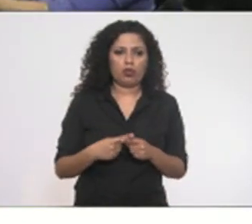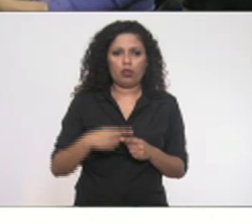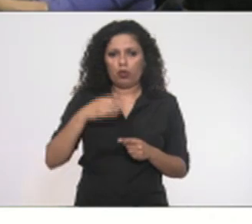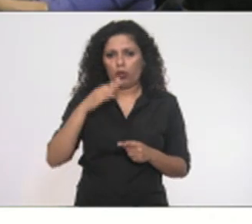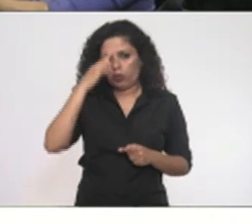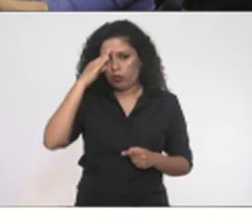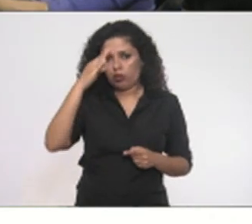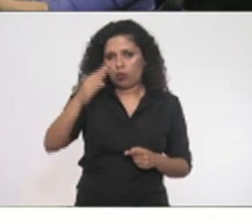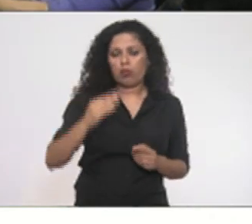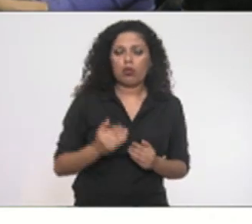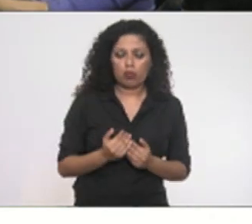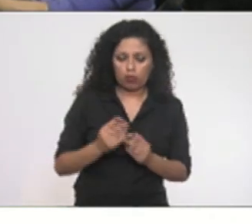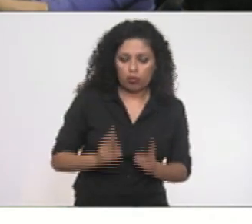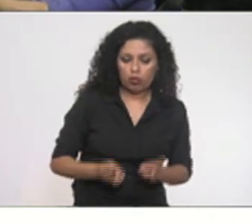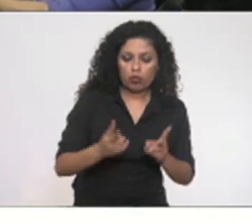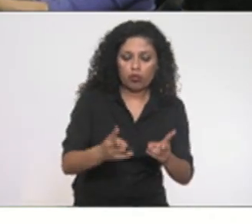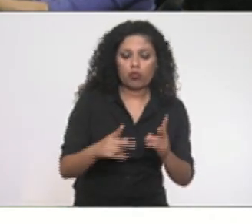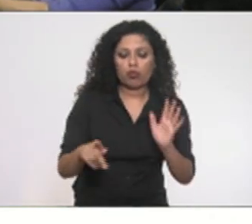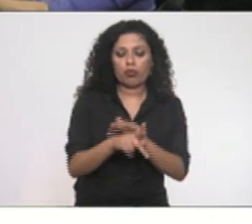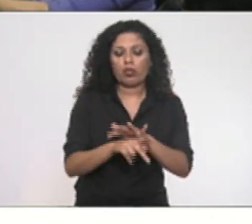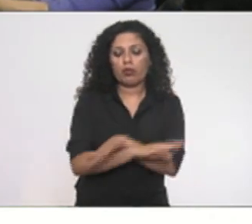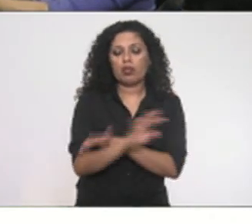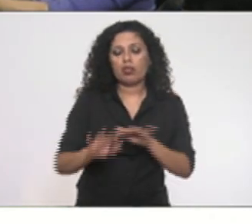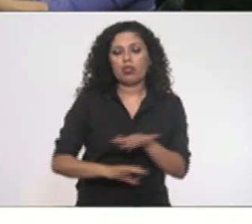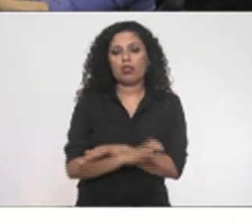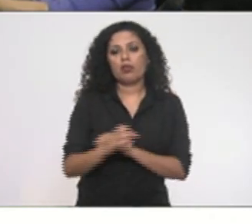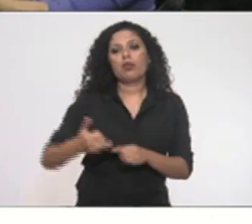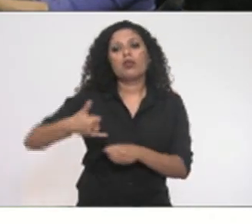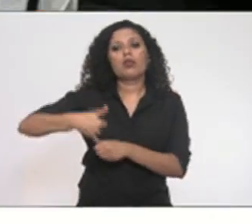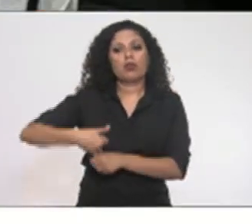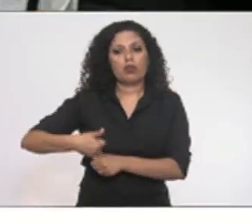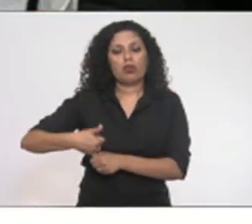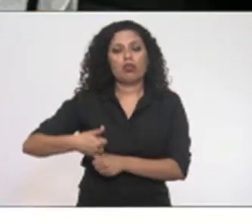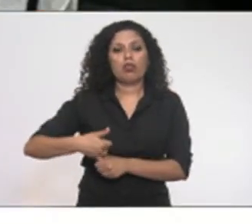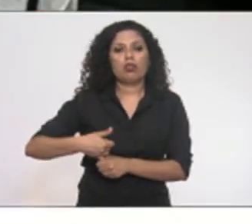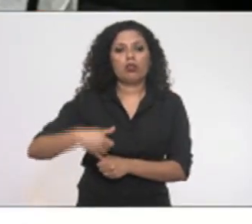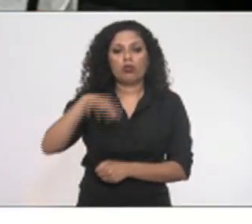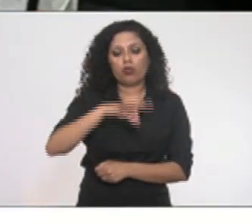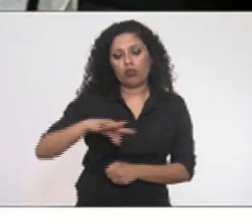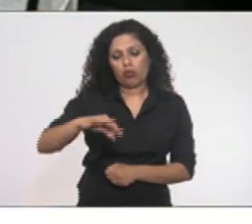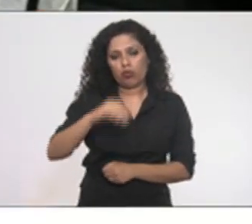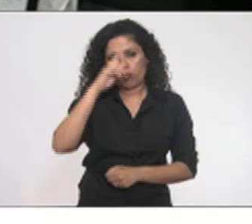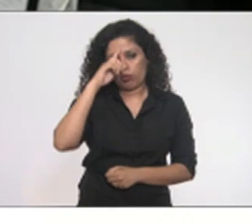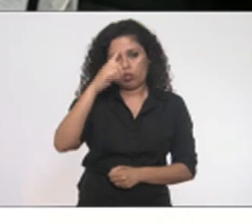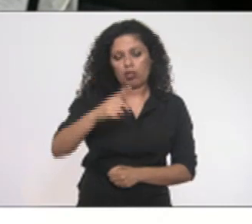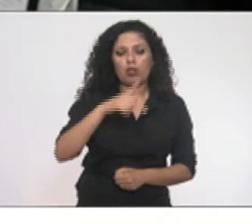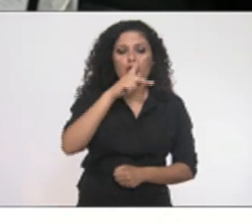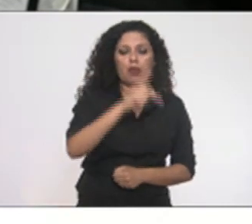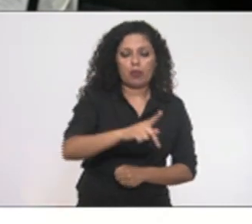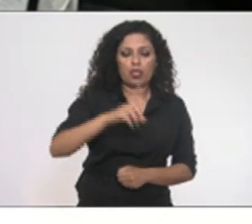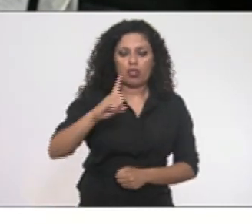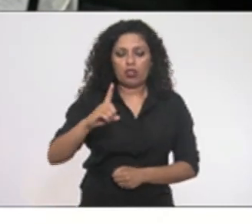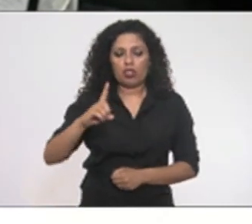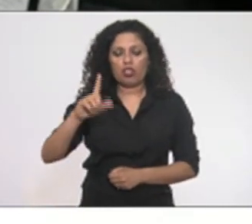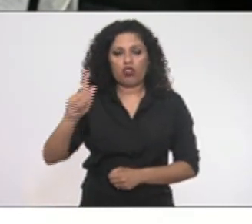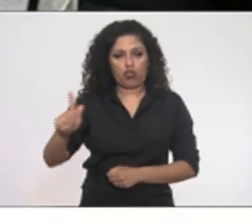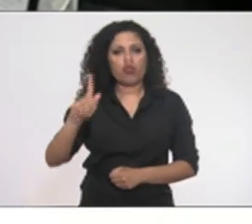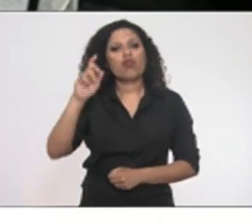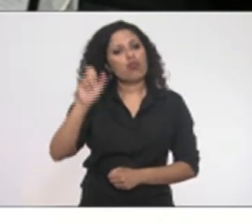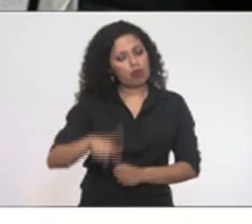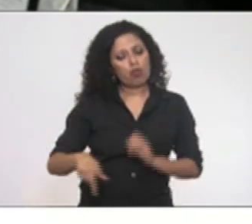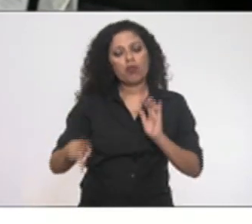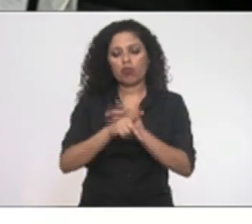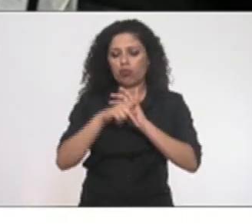com a Petrobras, o gerenciamento, pelo menos. O gerenciamento dos gasodutos, na TBG, o gasoduto é operado